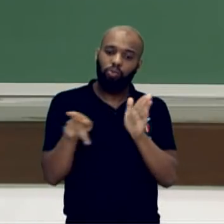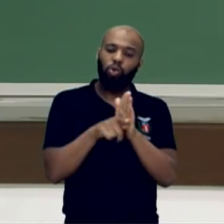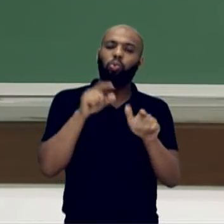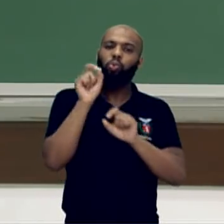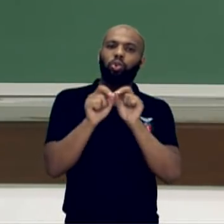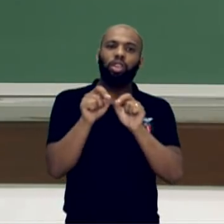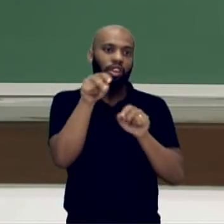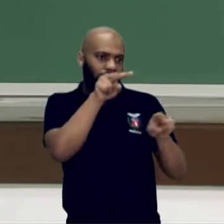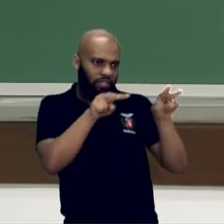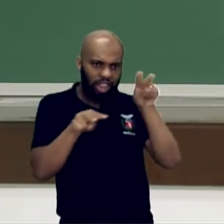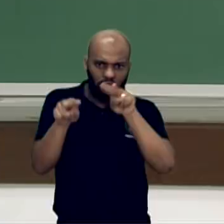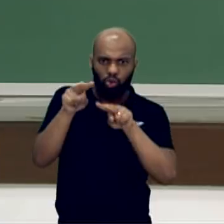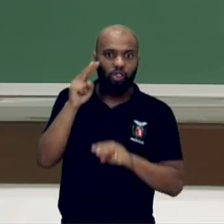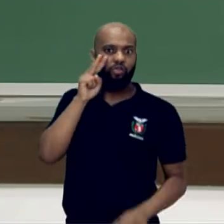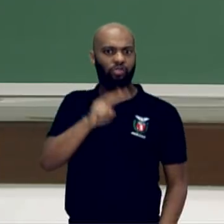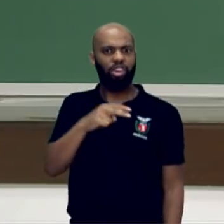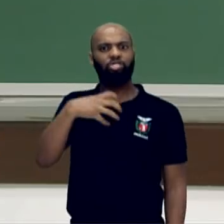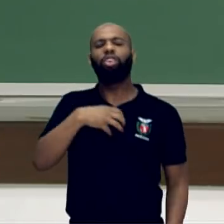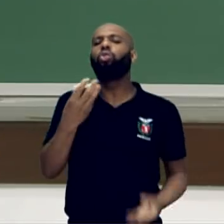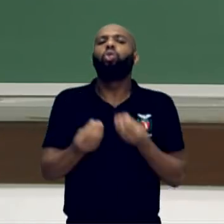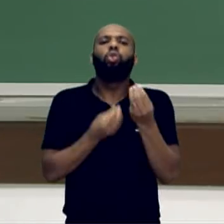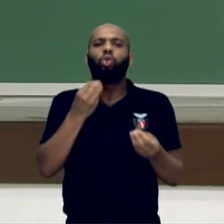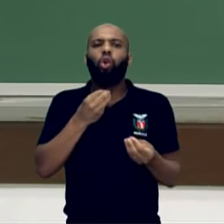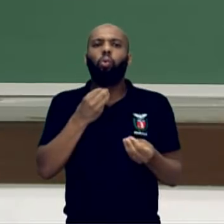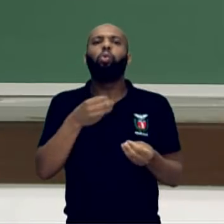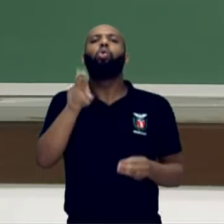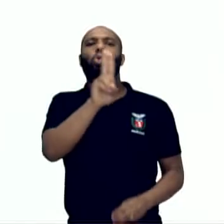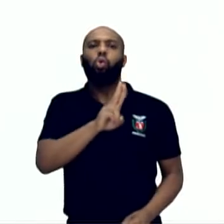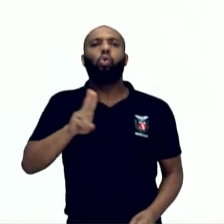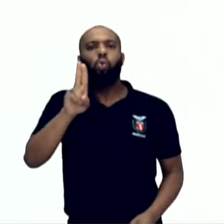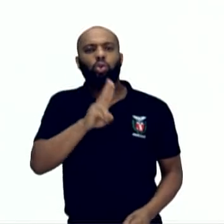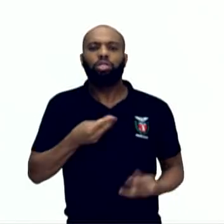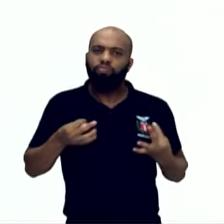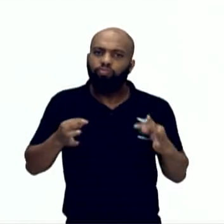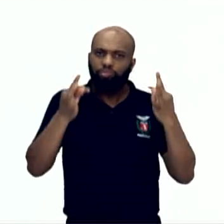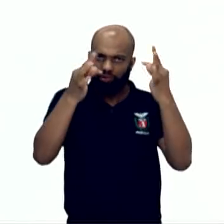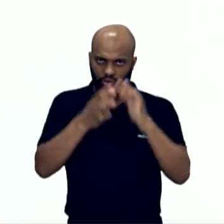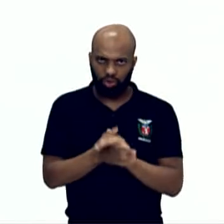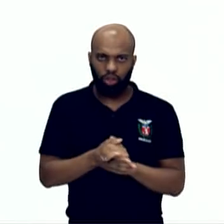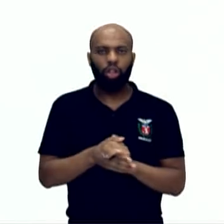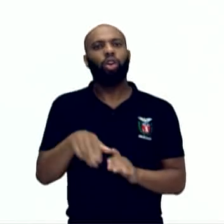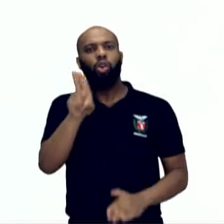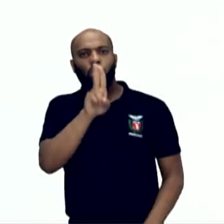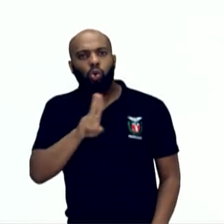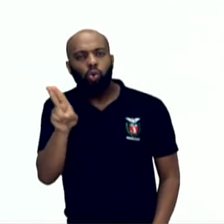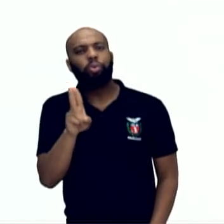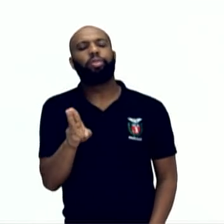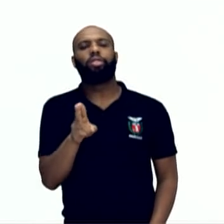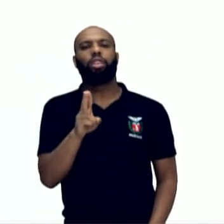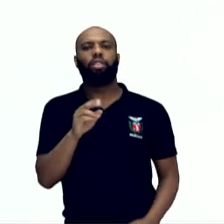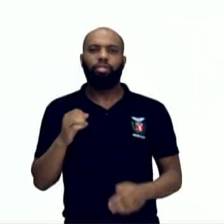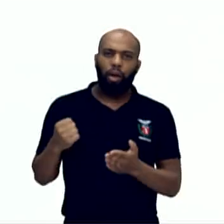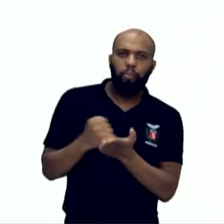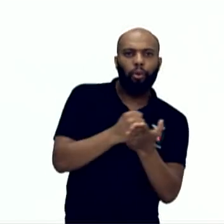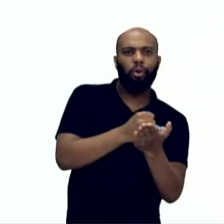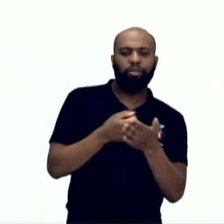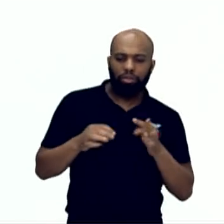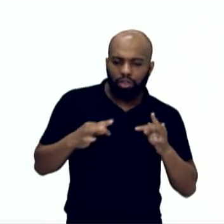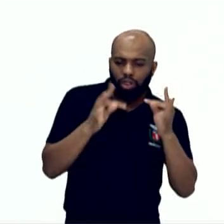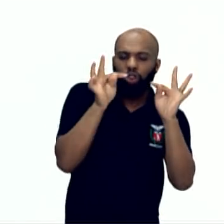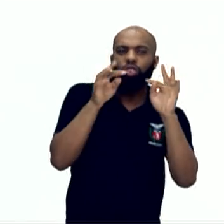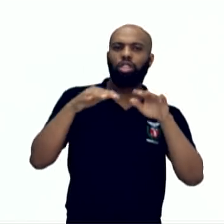serem visualizados através das mídias digitais, que usam recursos tecnológicos, ideia